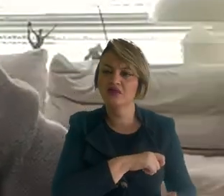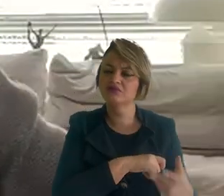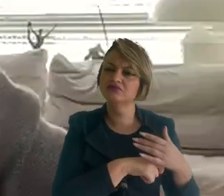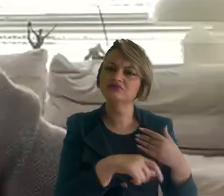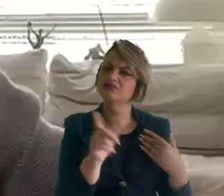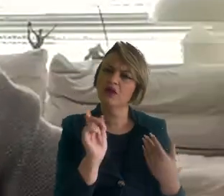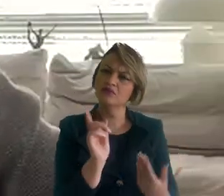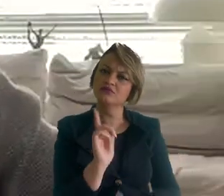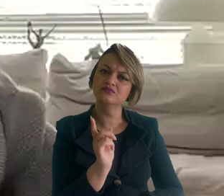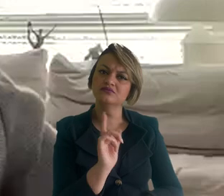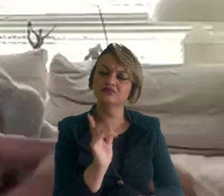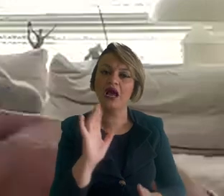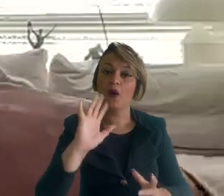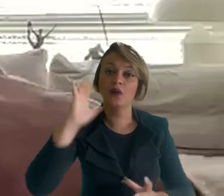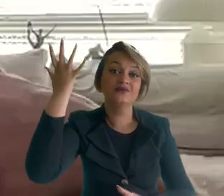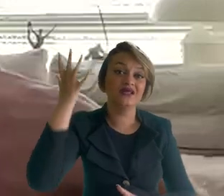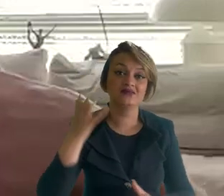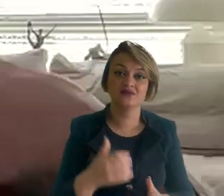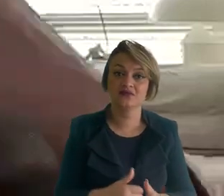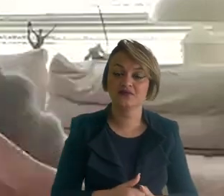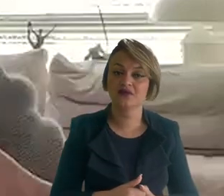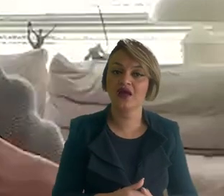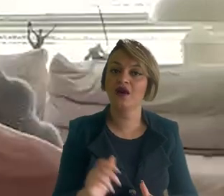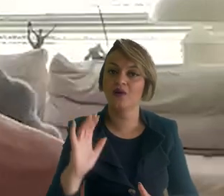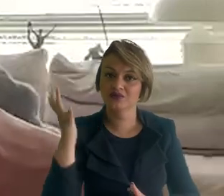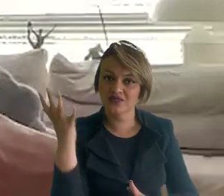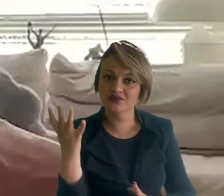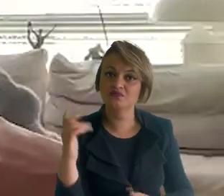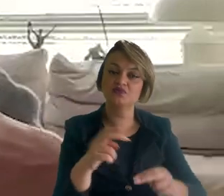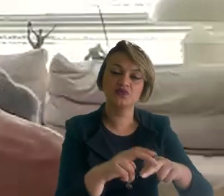dolosa que justifica